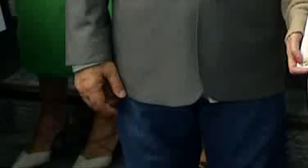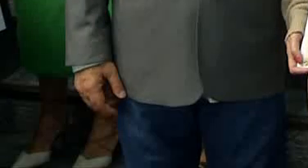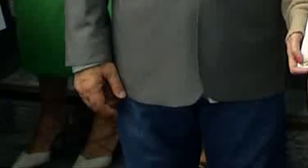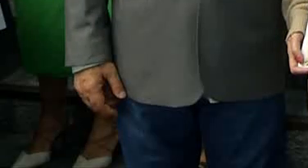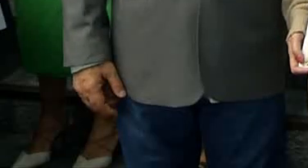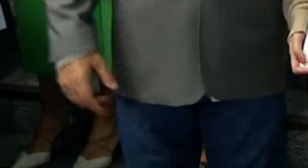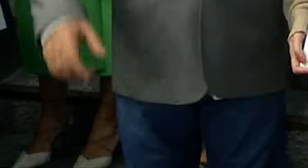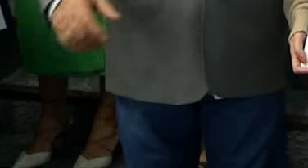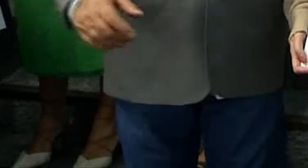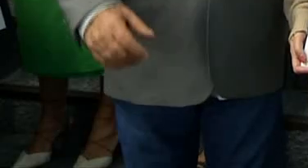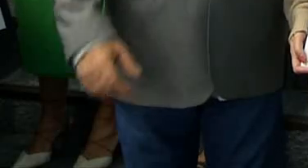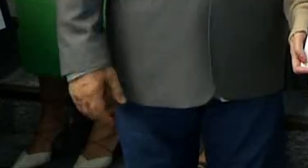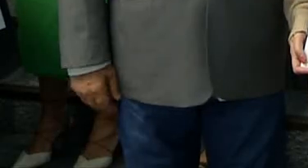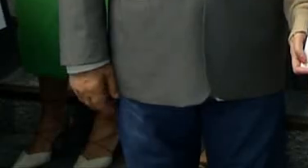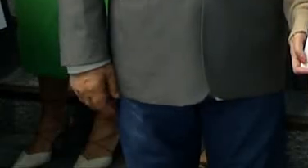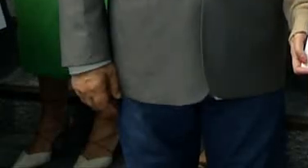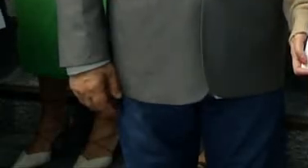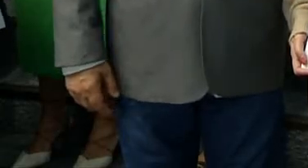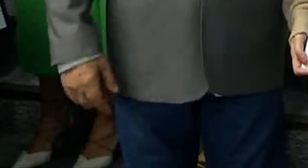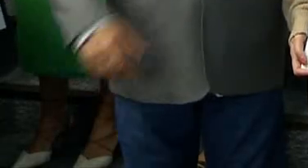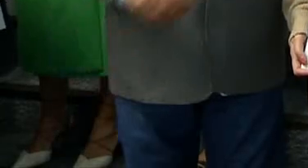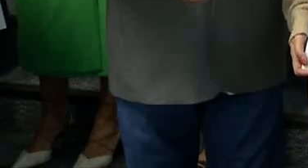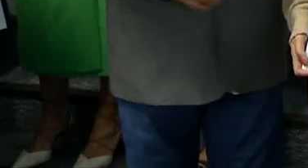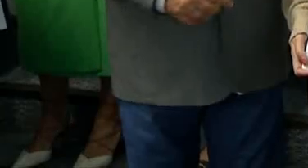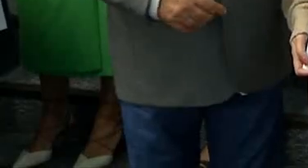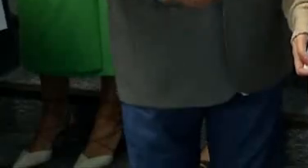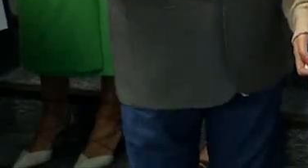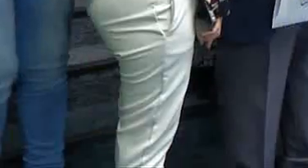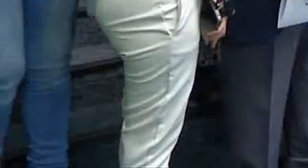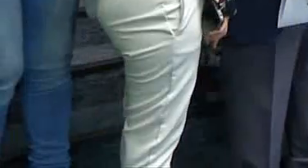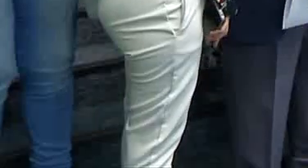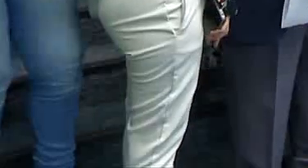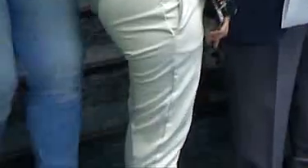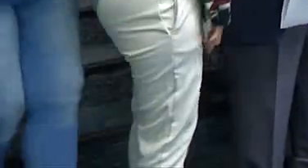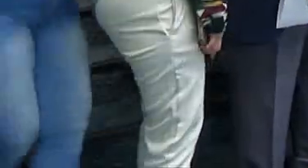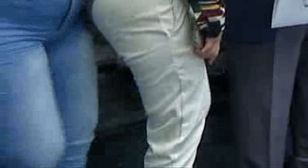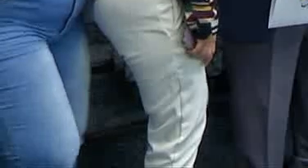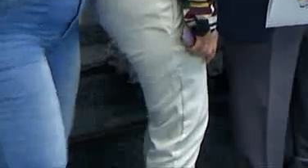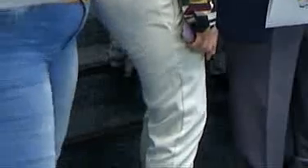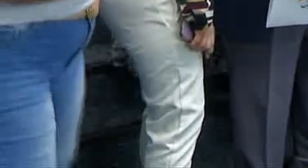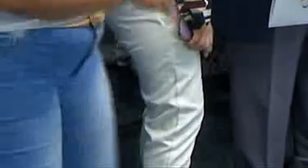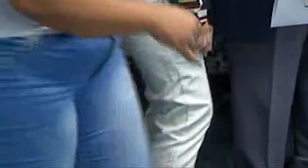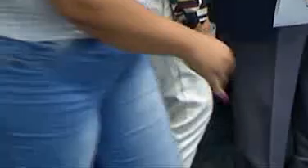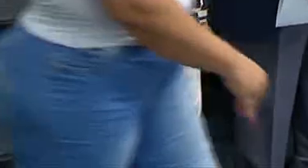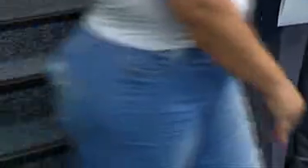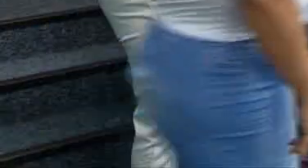Agora é a vez do Lar Monteiro Lobato aqui representado pela Cristiana